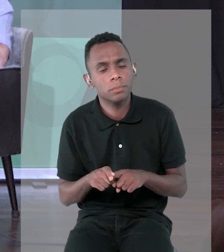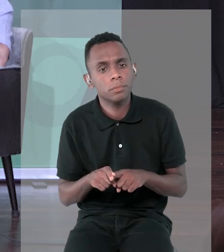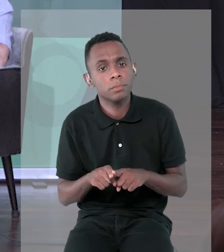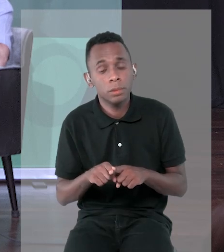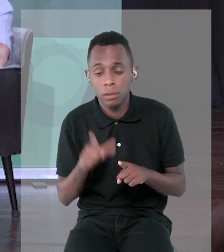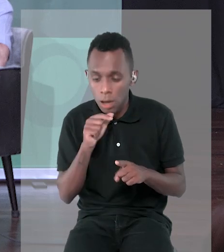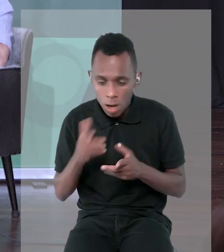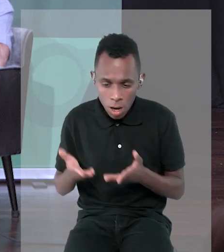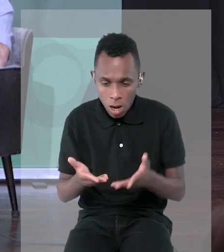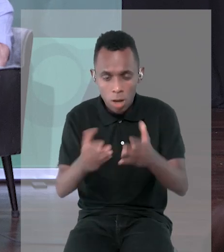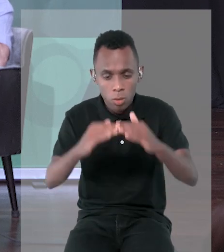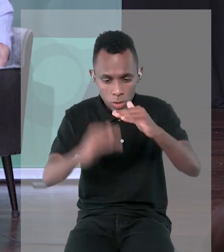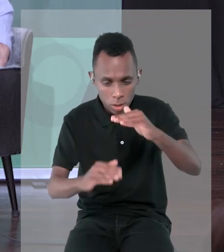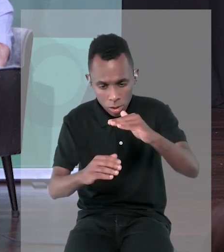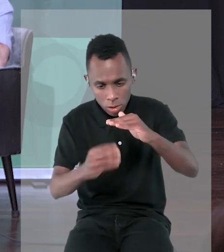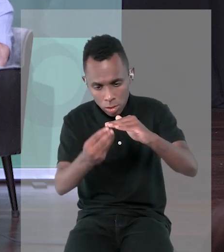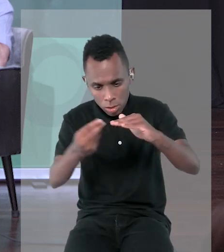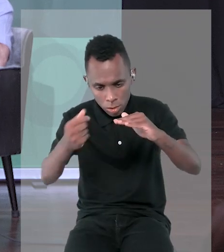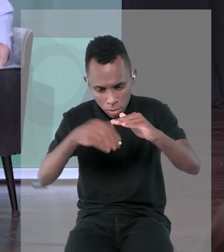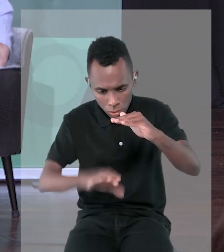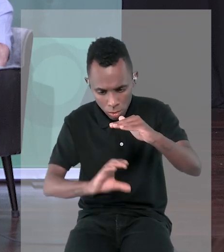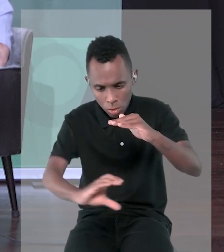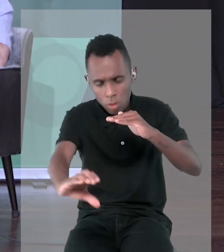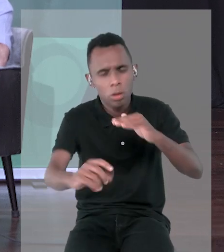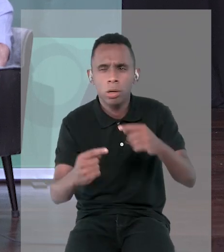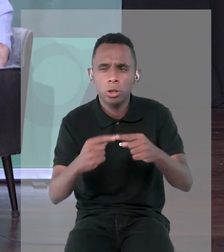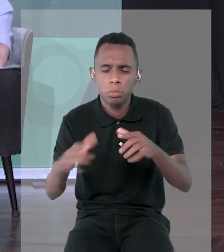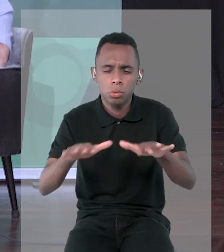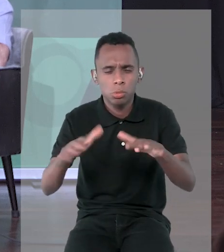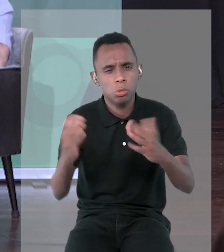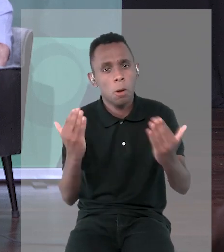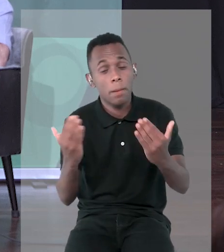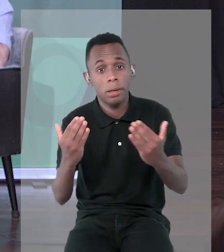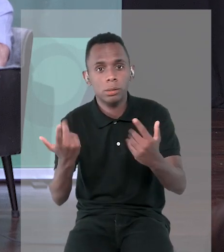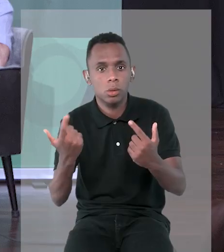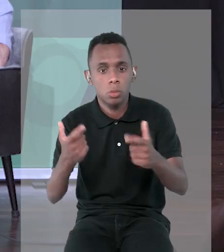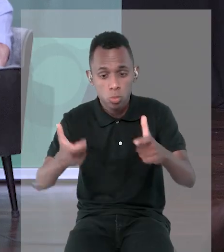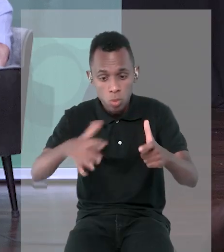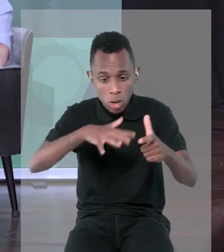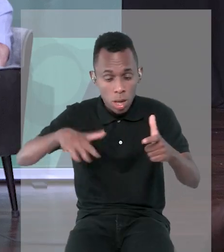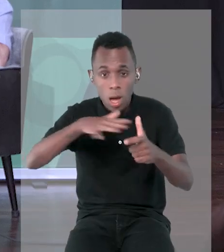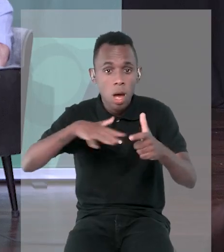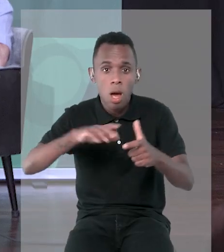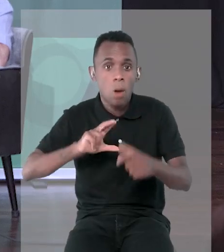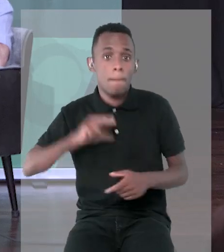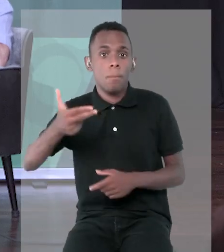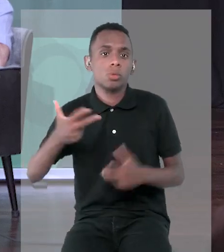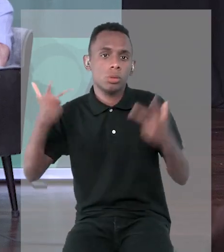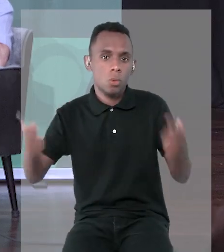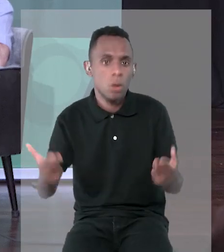reencher o lençol freático dessa região do tamanho do Portugal. Eu estou indo do Portugal. A gente, se tudo der certo,